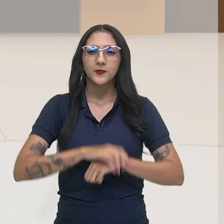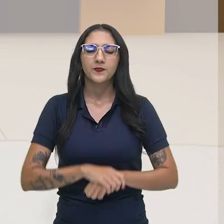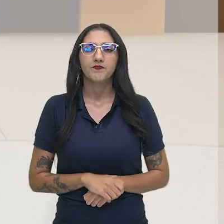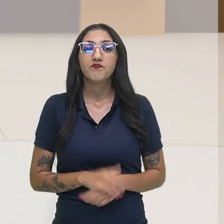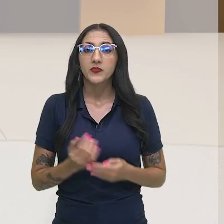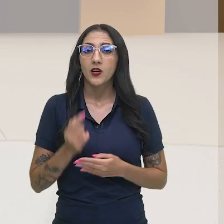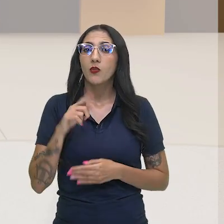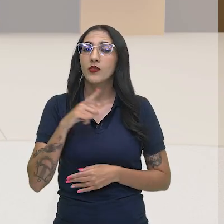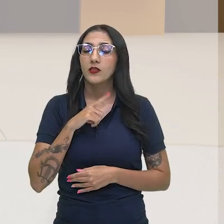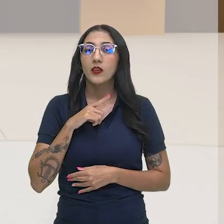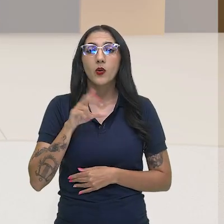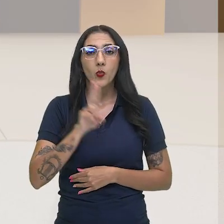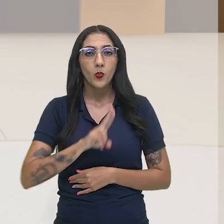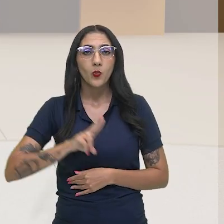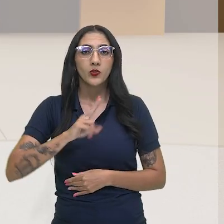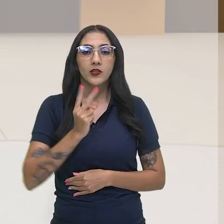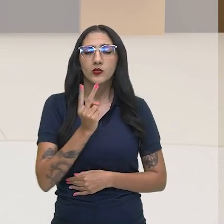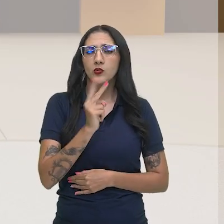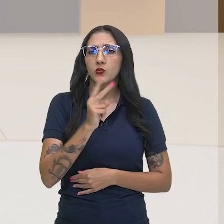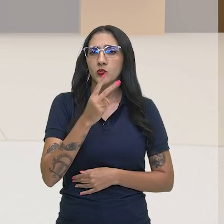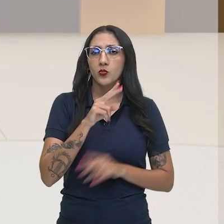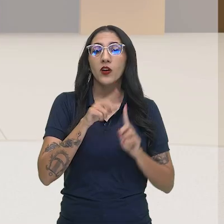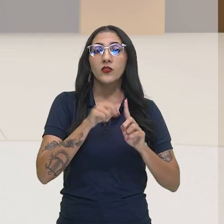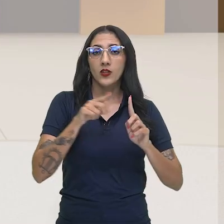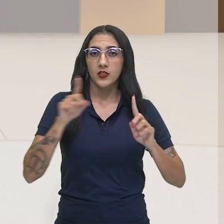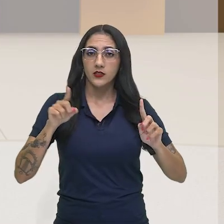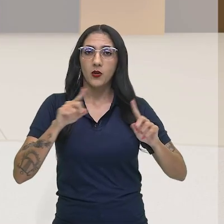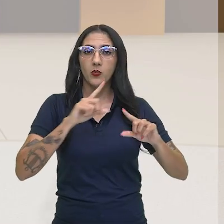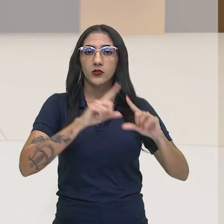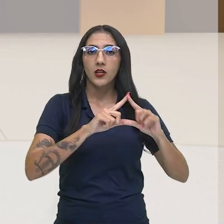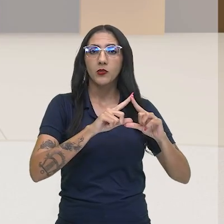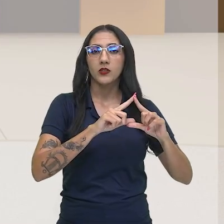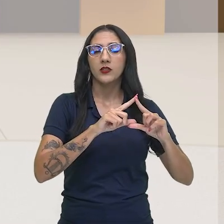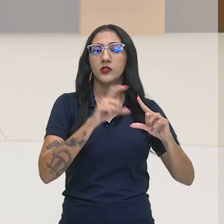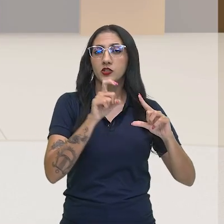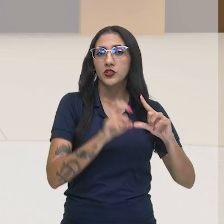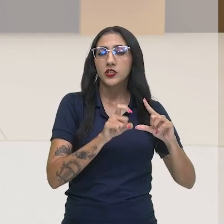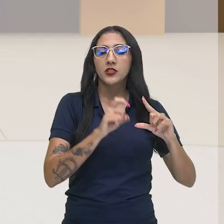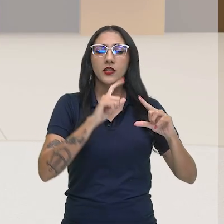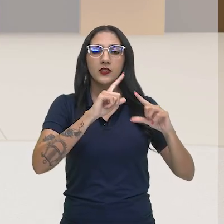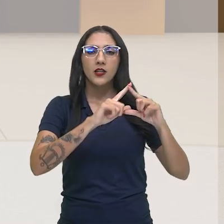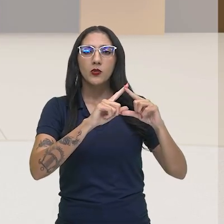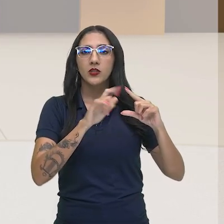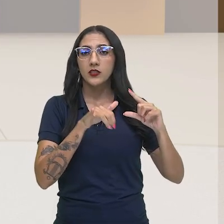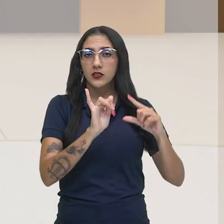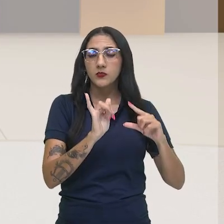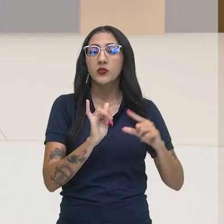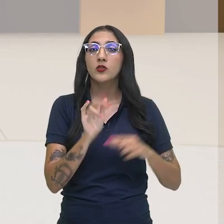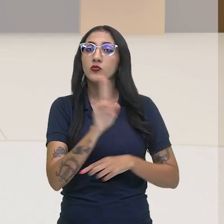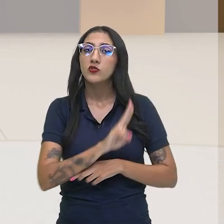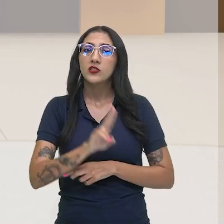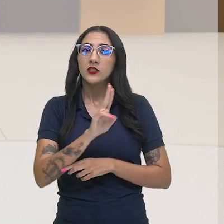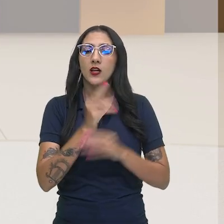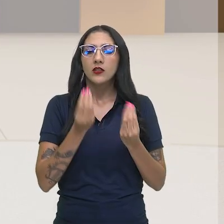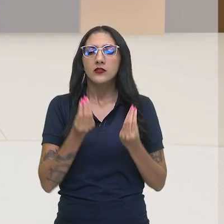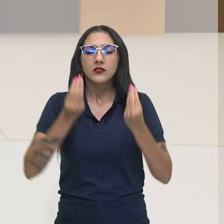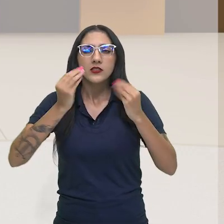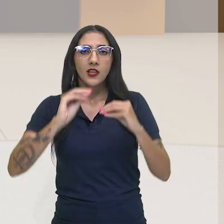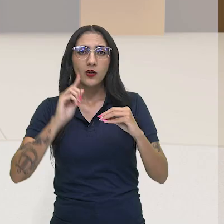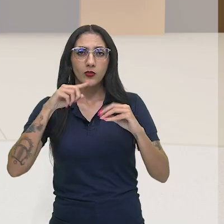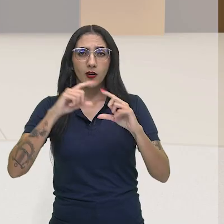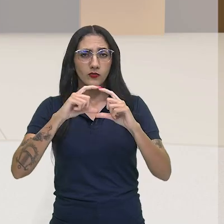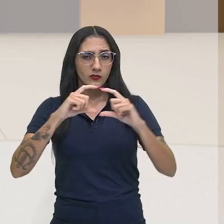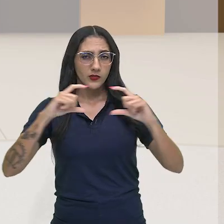usar essas duas variações, o ΔX e o ΔY, e utilizar lá na nossa fórmula que a gente acabou de ver,